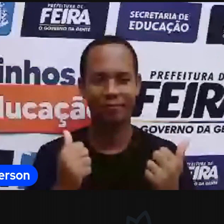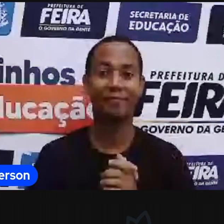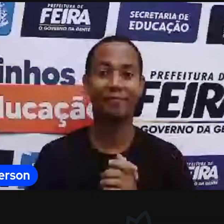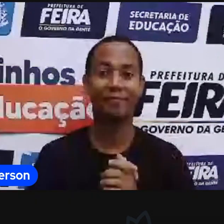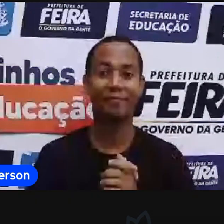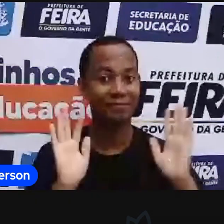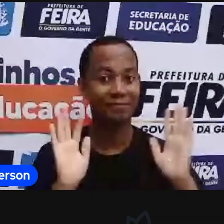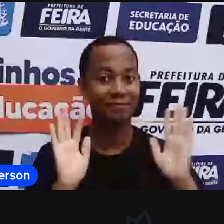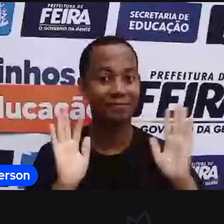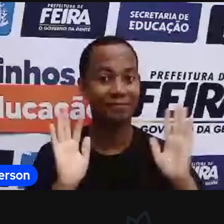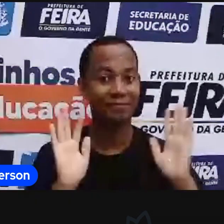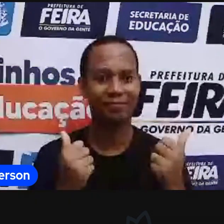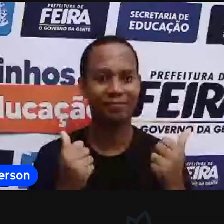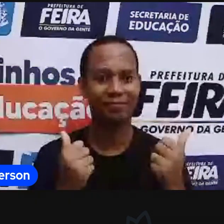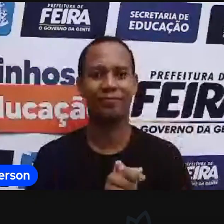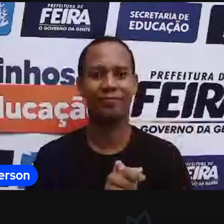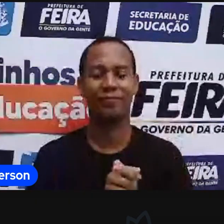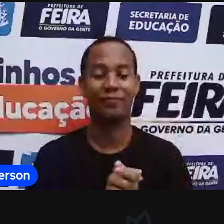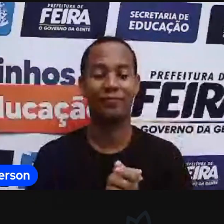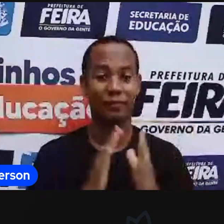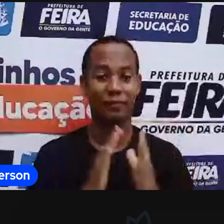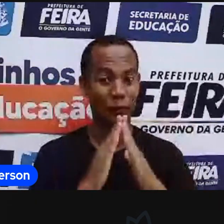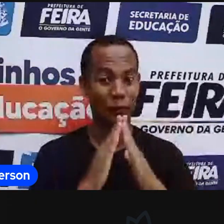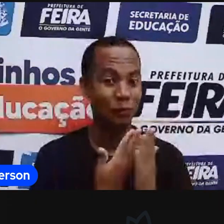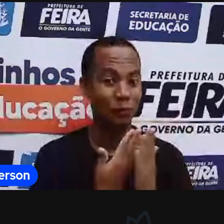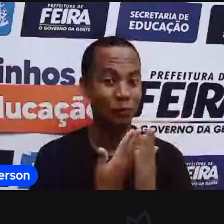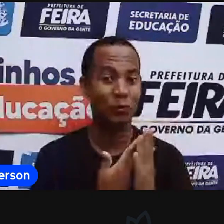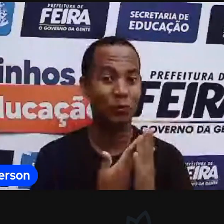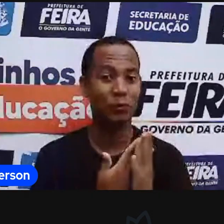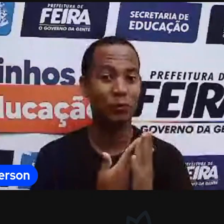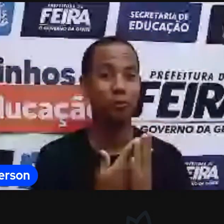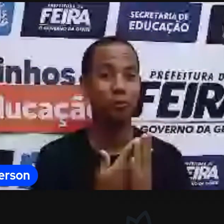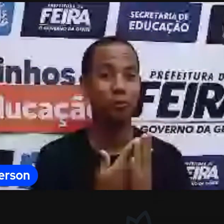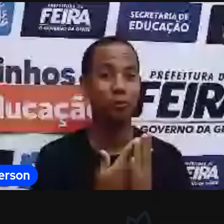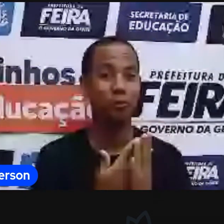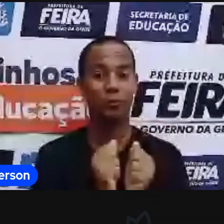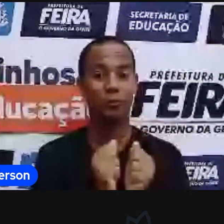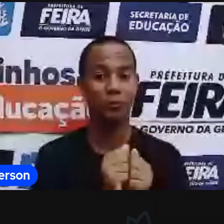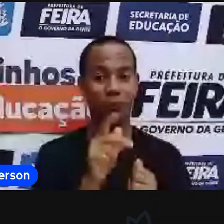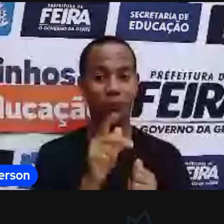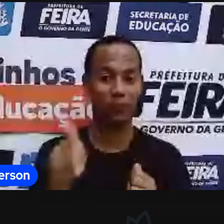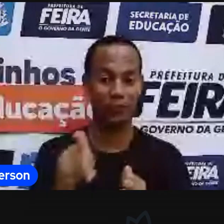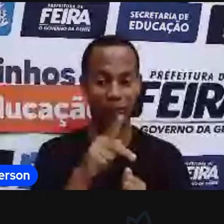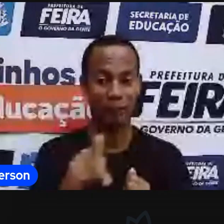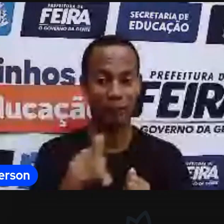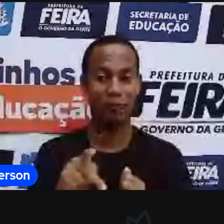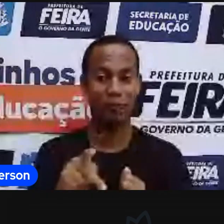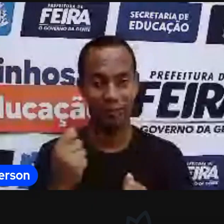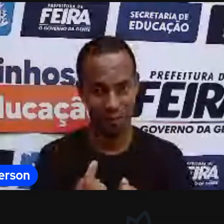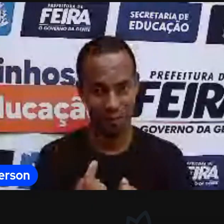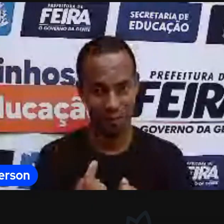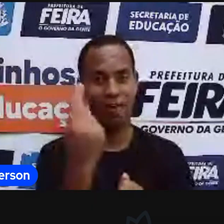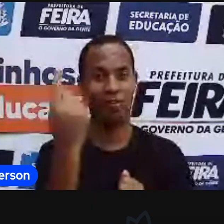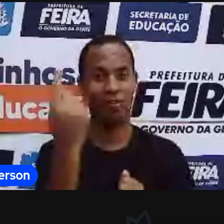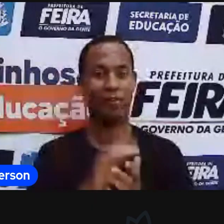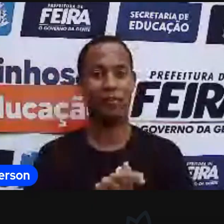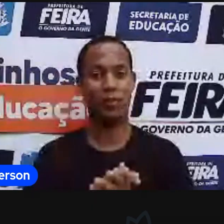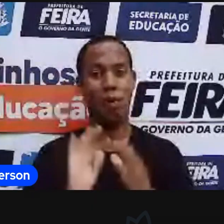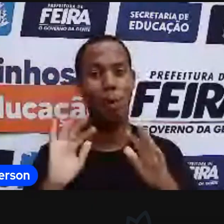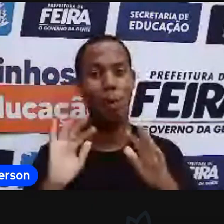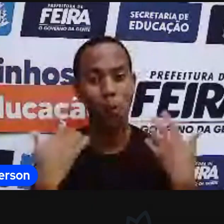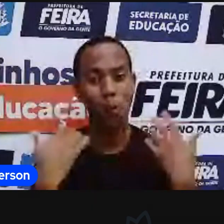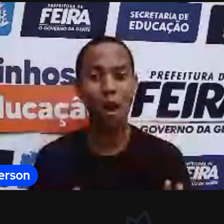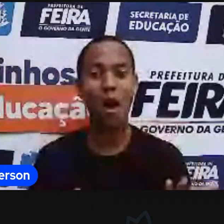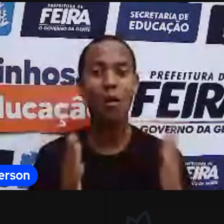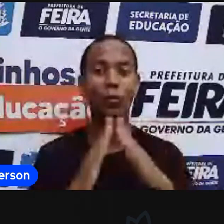Olá! Mais uma aula com a Pro Maria e Anderson. E qual será a aula de hoje?